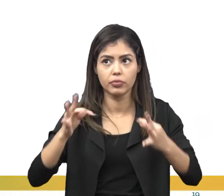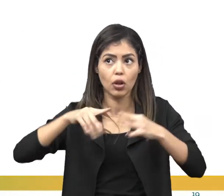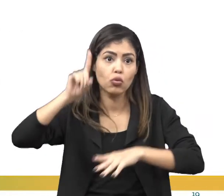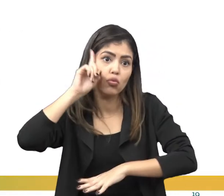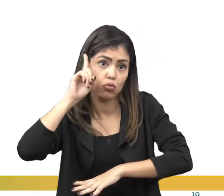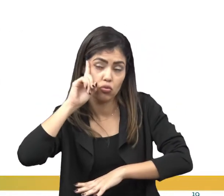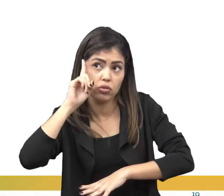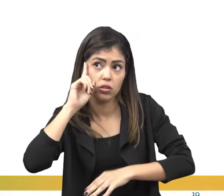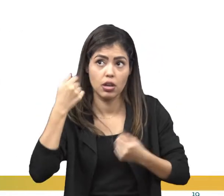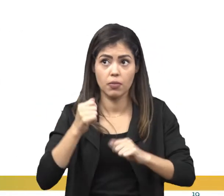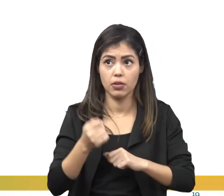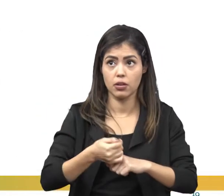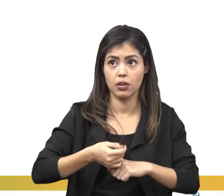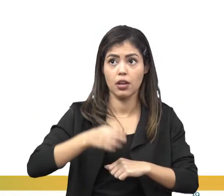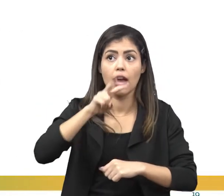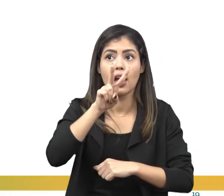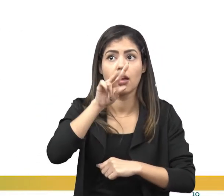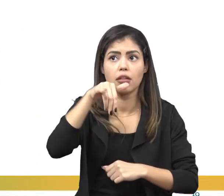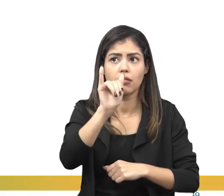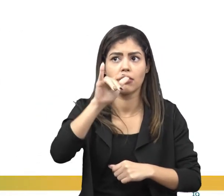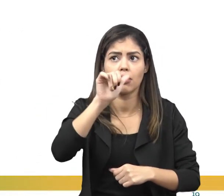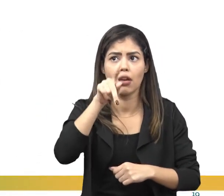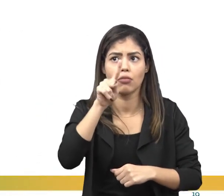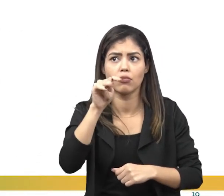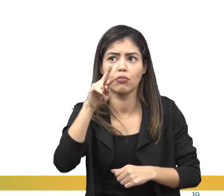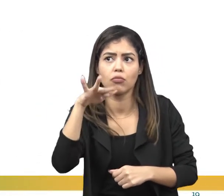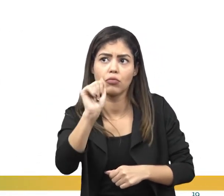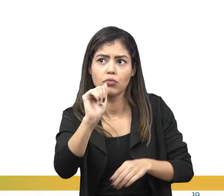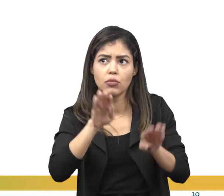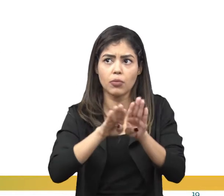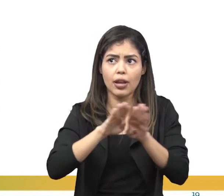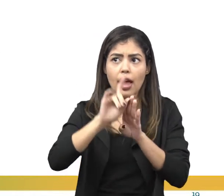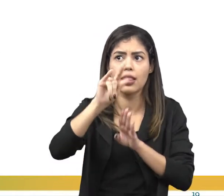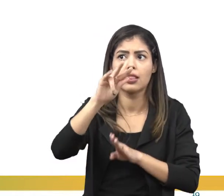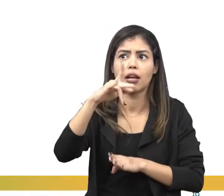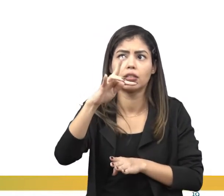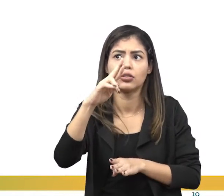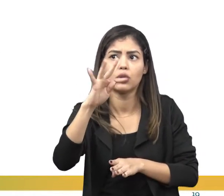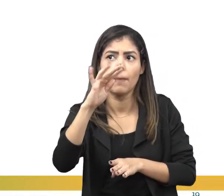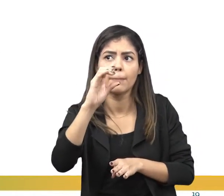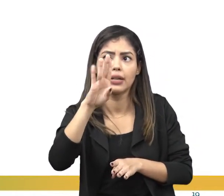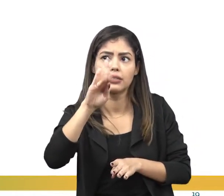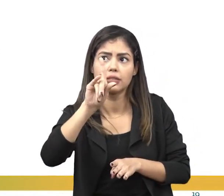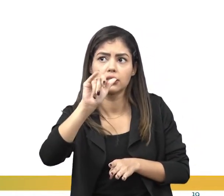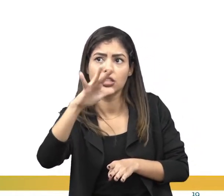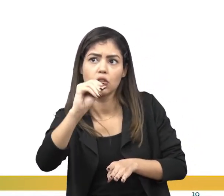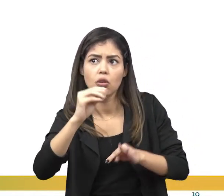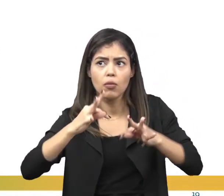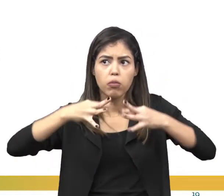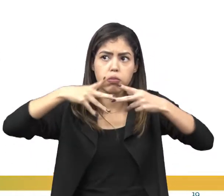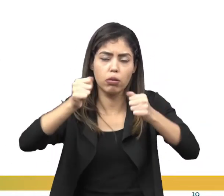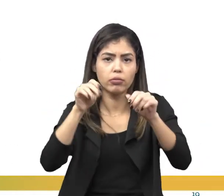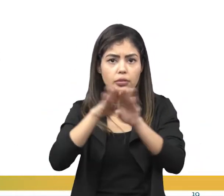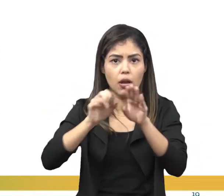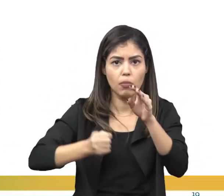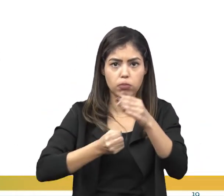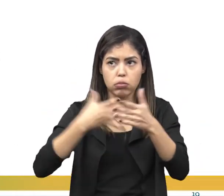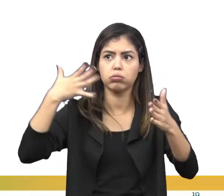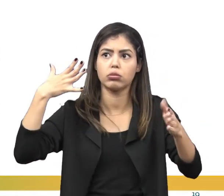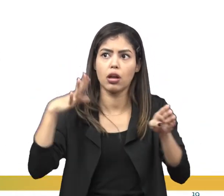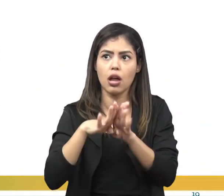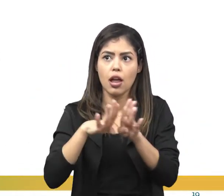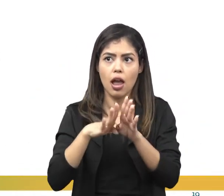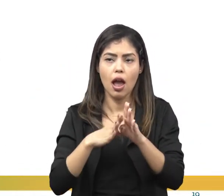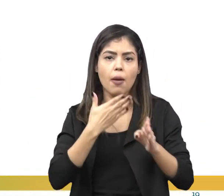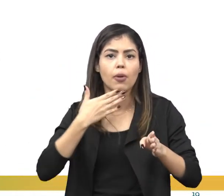os dias deve-se tomar um Yakult, pelos lactobacilos, que ninguém sabe bem o que é, mas que aos bilhões ajudam